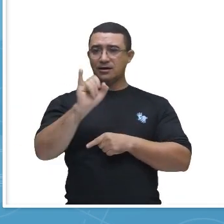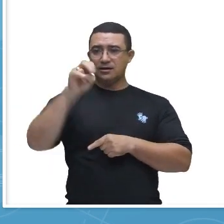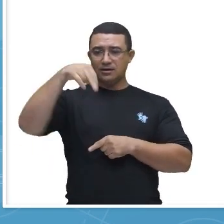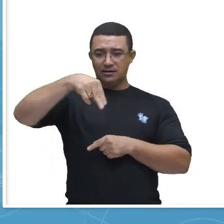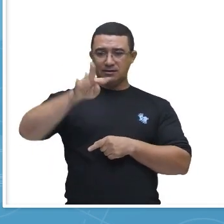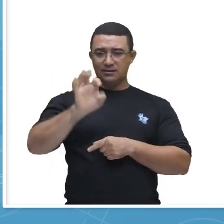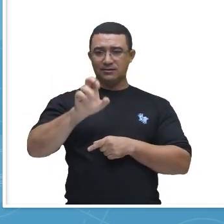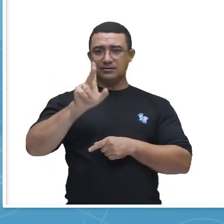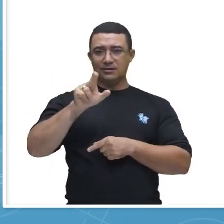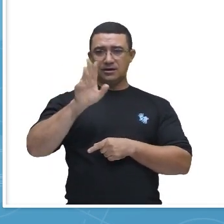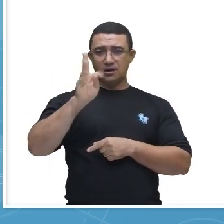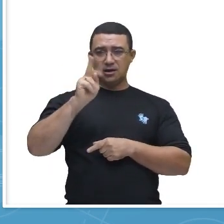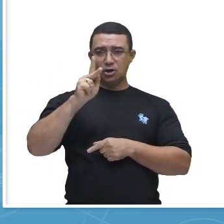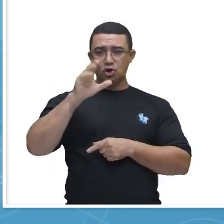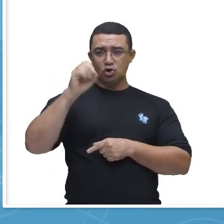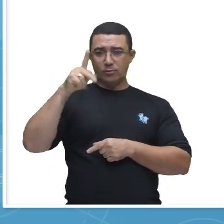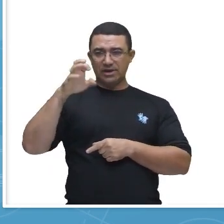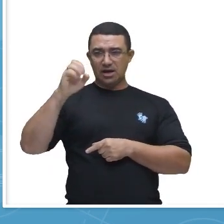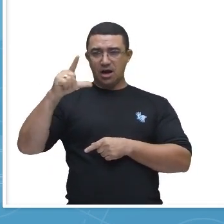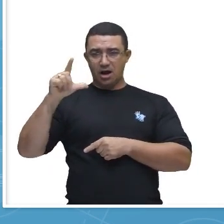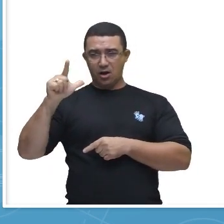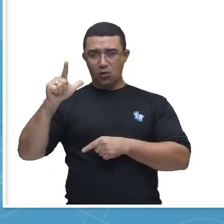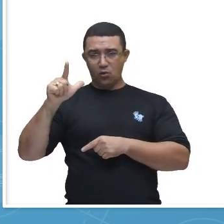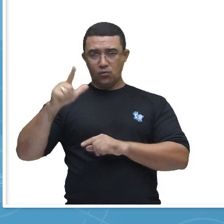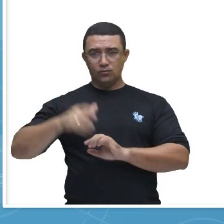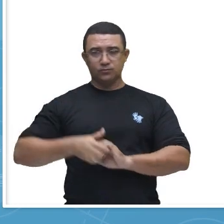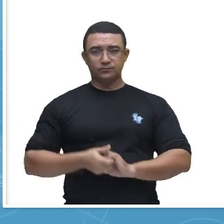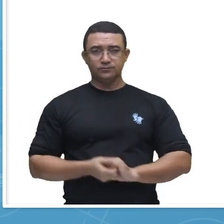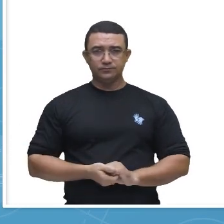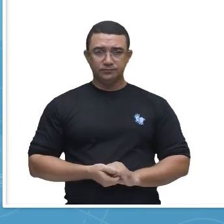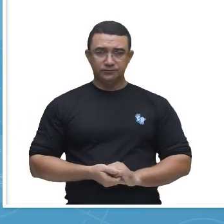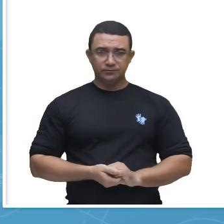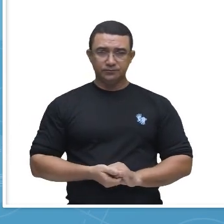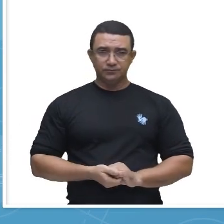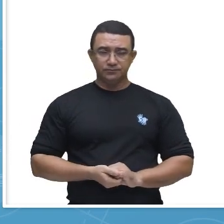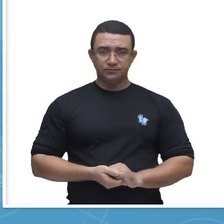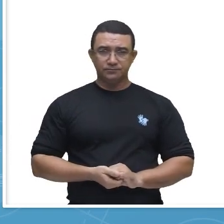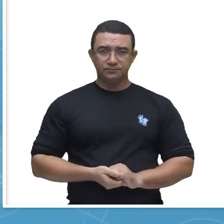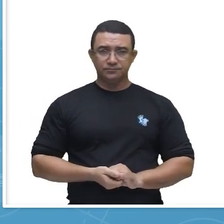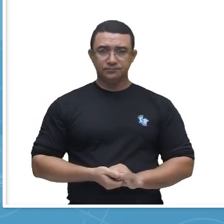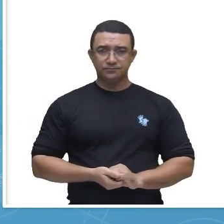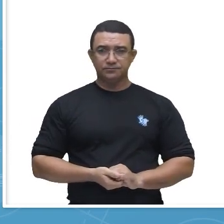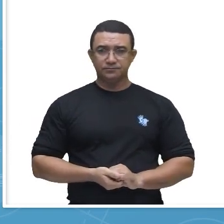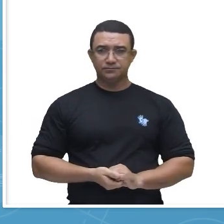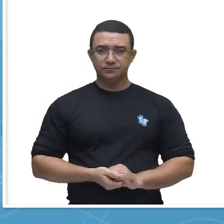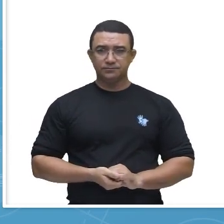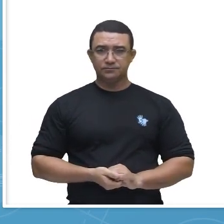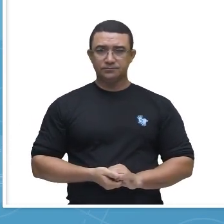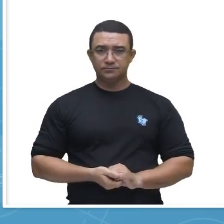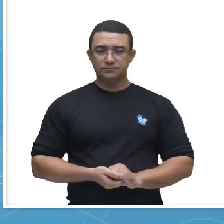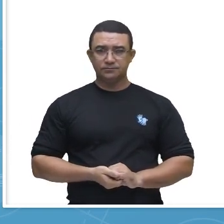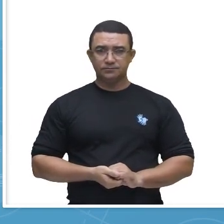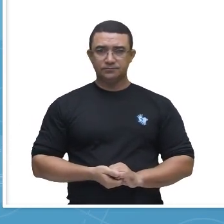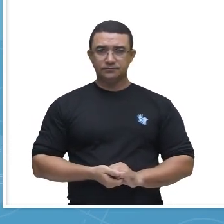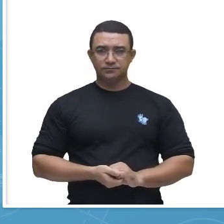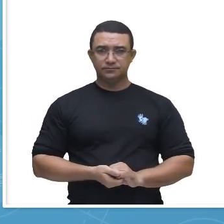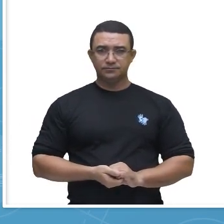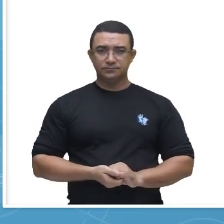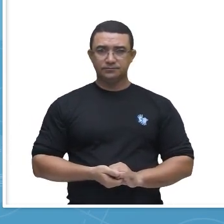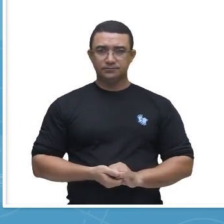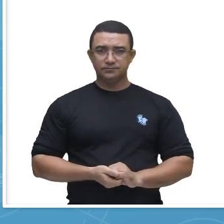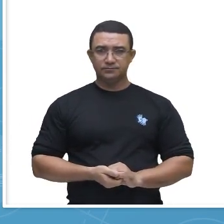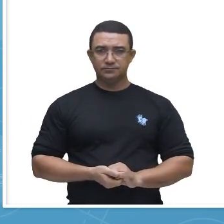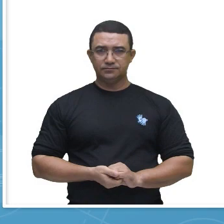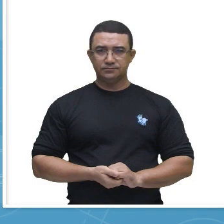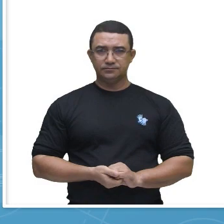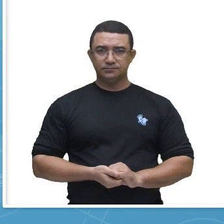intertropical. Então, letra A, B, né, C e E estão erradas porque apresentaram países aí da